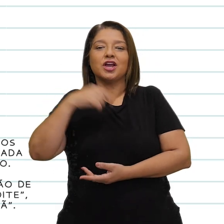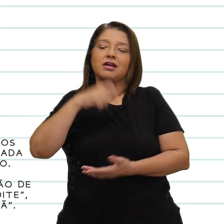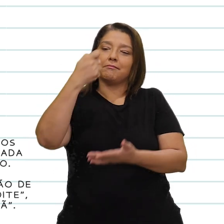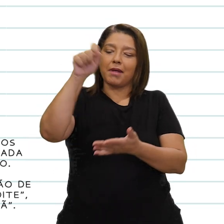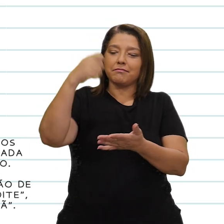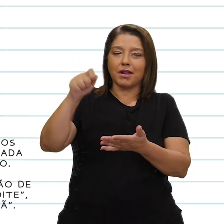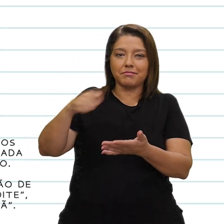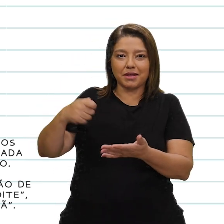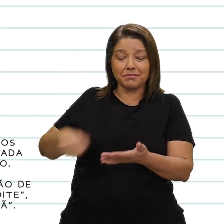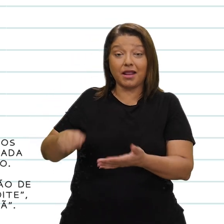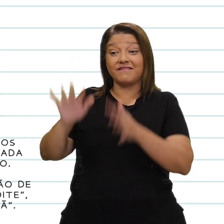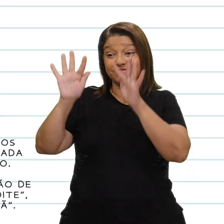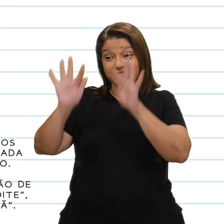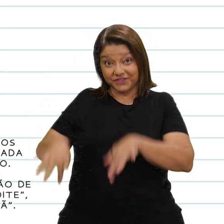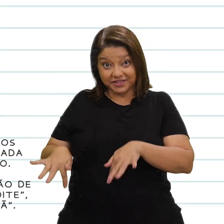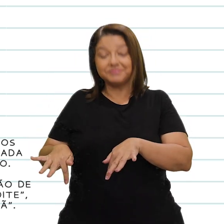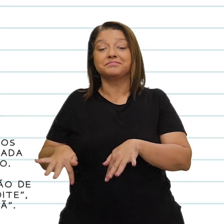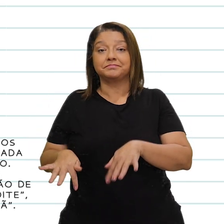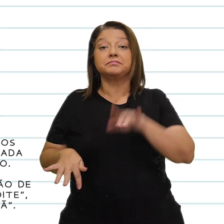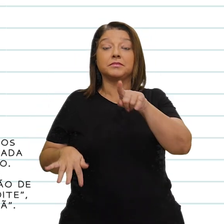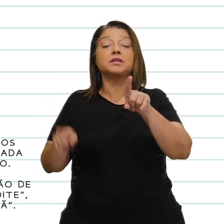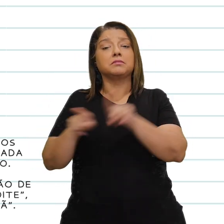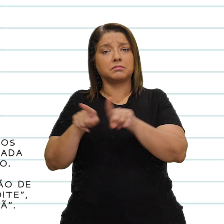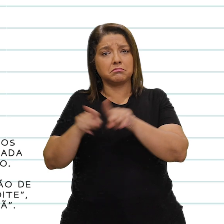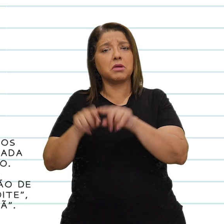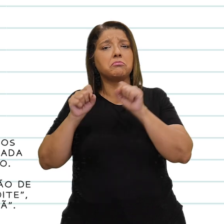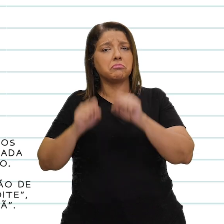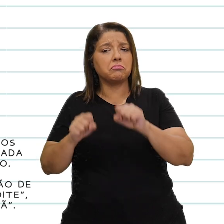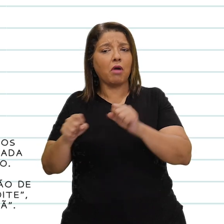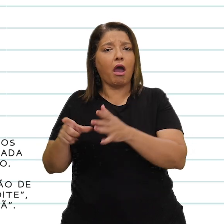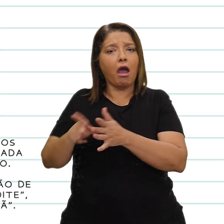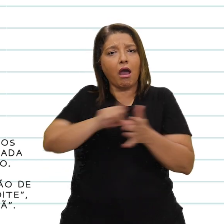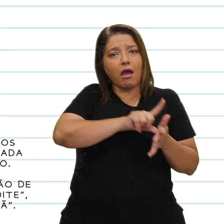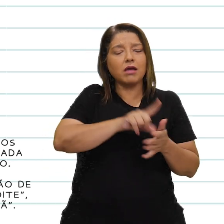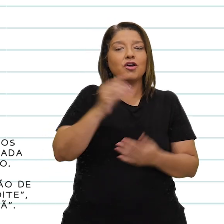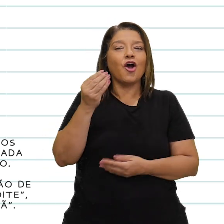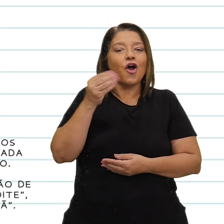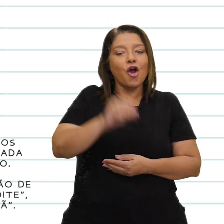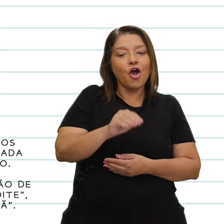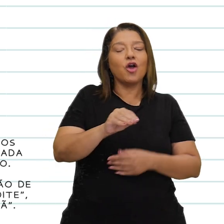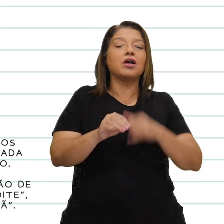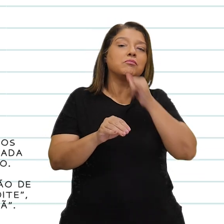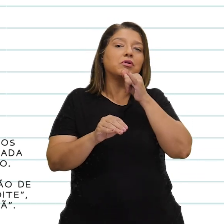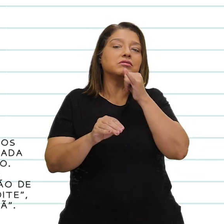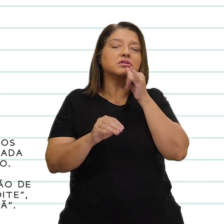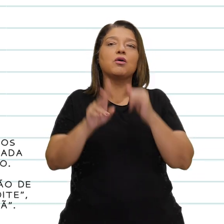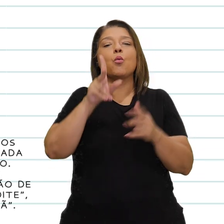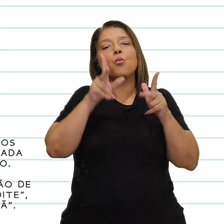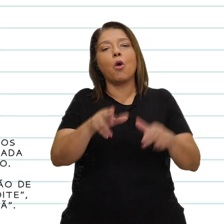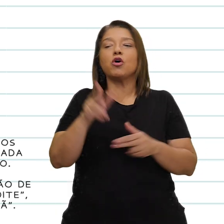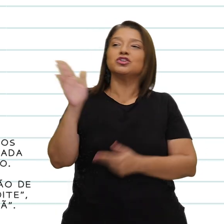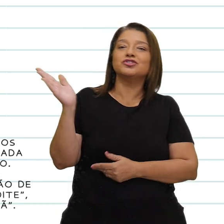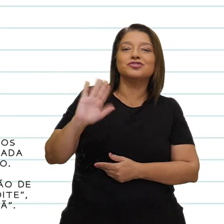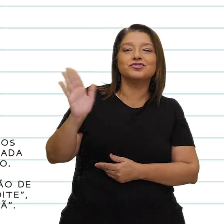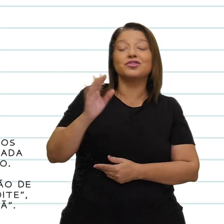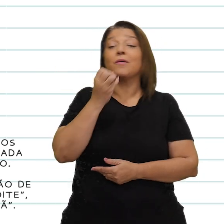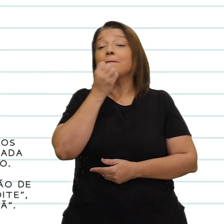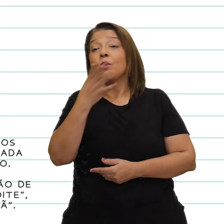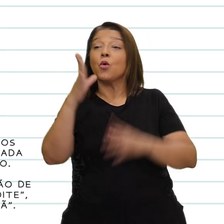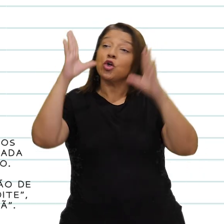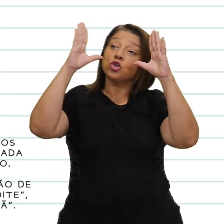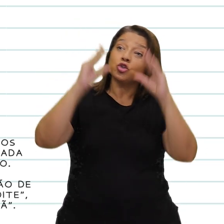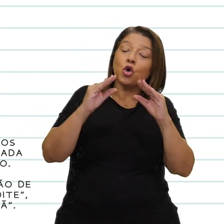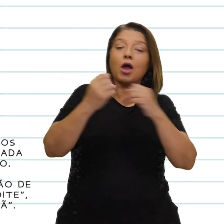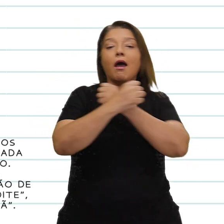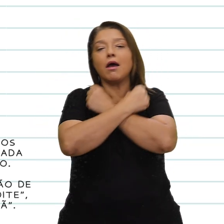final do texto, antes disso, também, alguns apresentam uma expressão de despedida, como boa